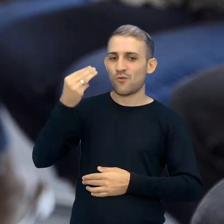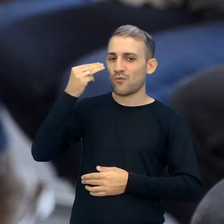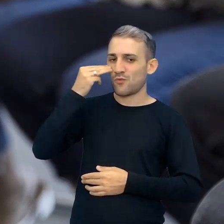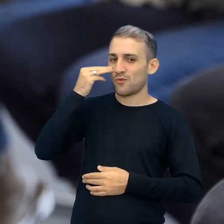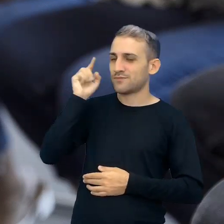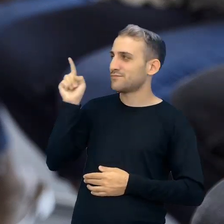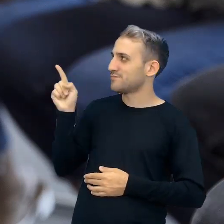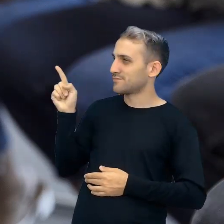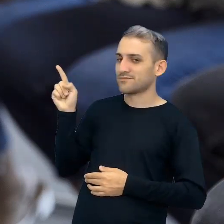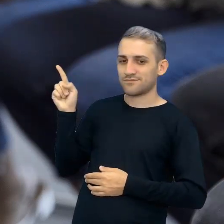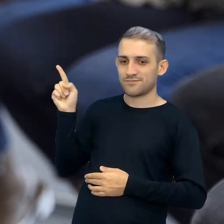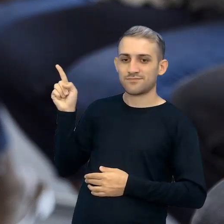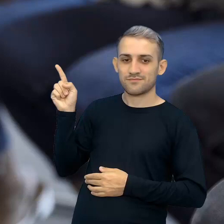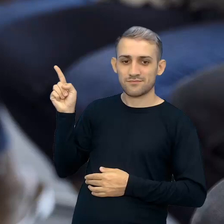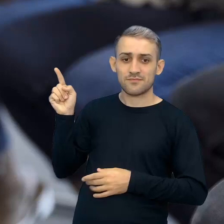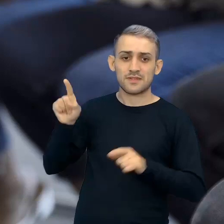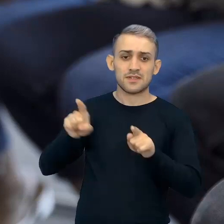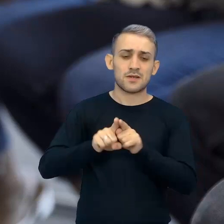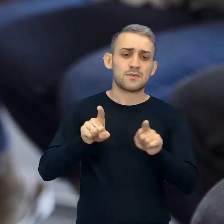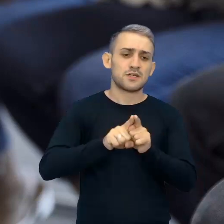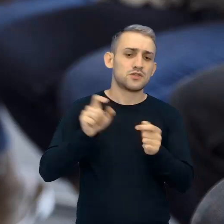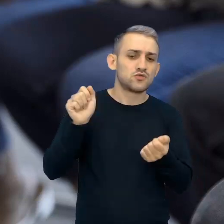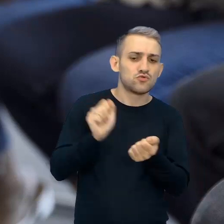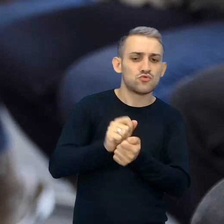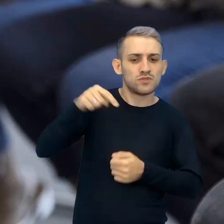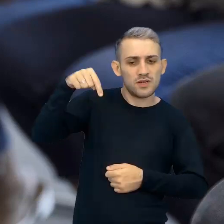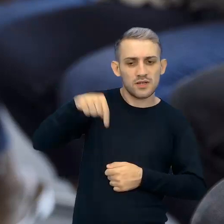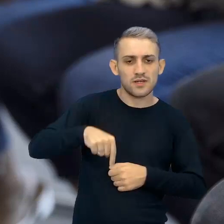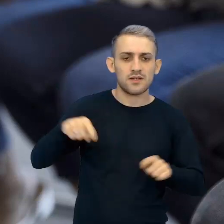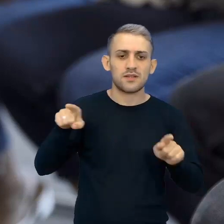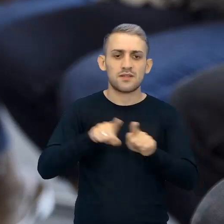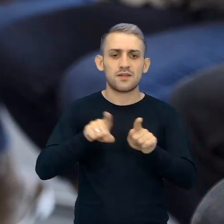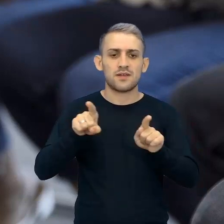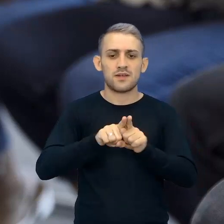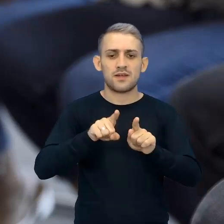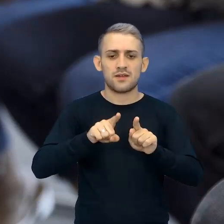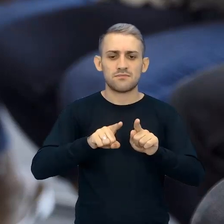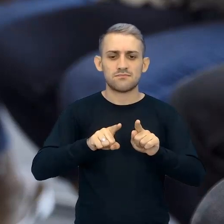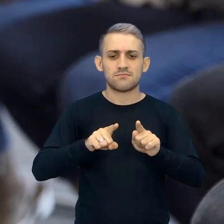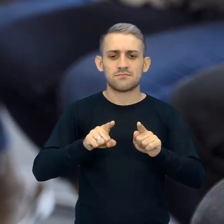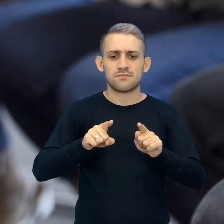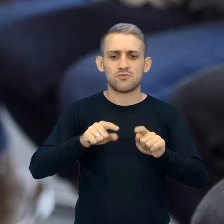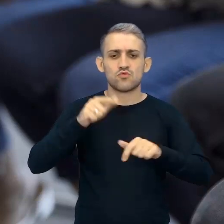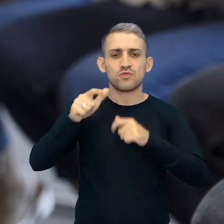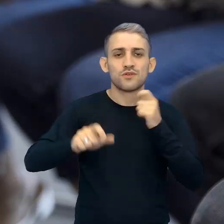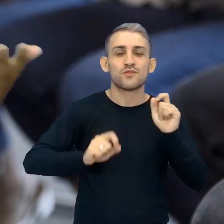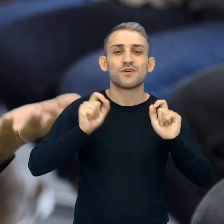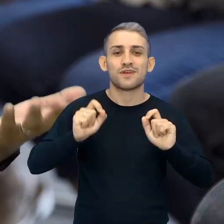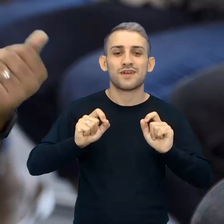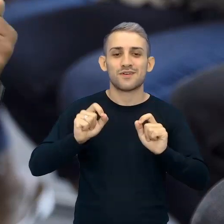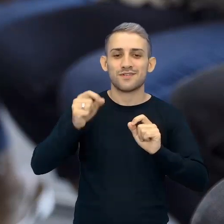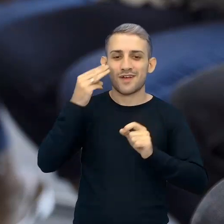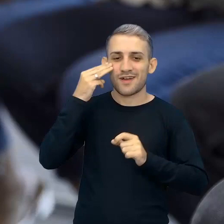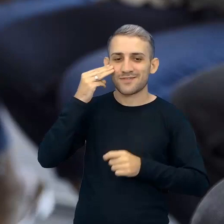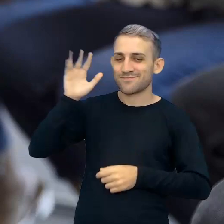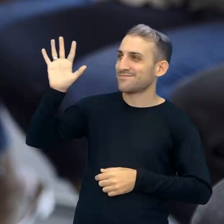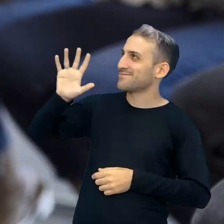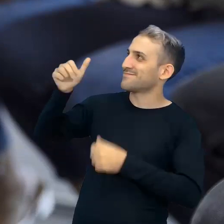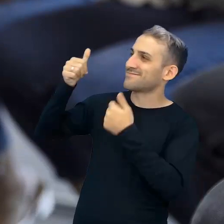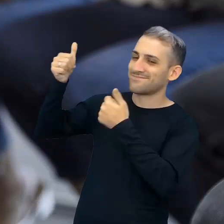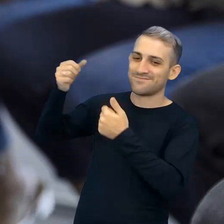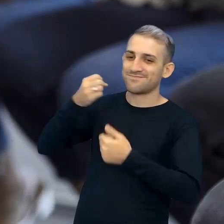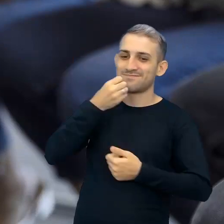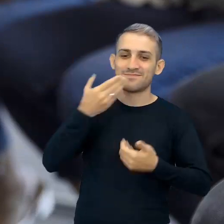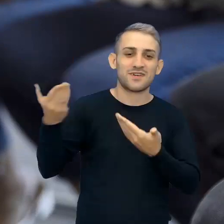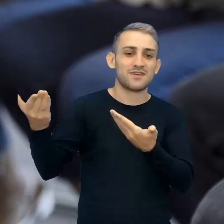da bochecha, tá certo? E comigo aqui, sempre abrilhantando as nossas transmissões, o Laércio. Olá, Laércio. Seja